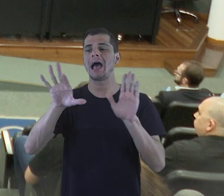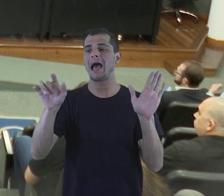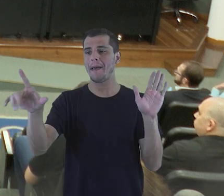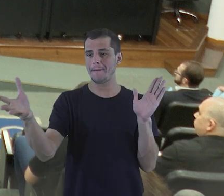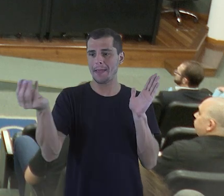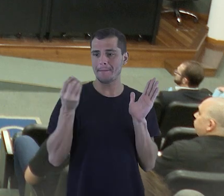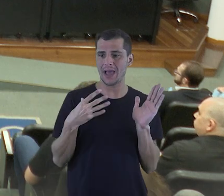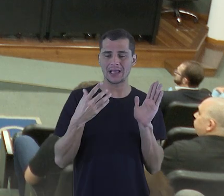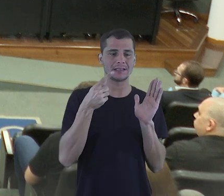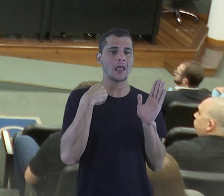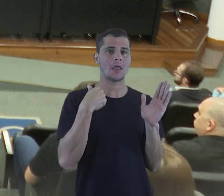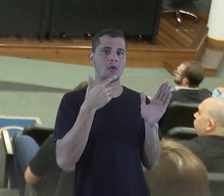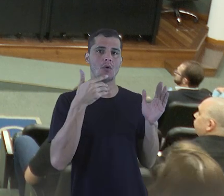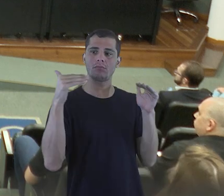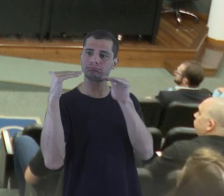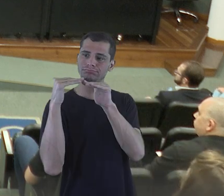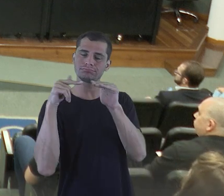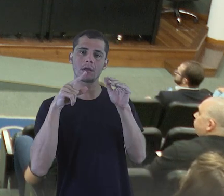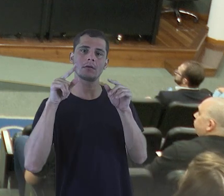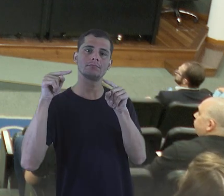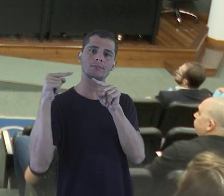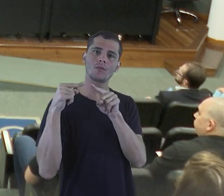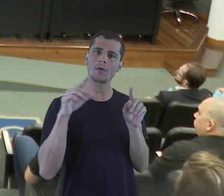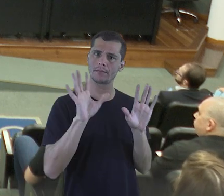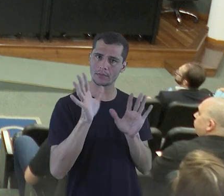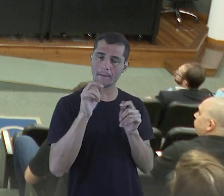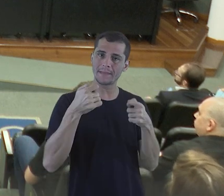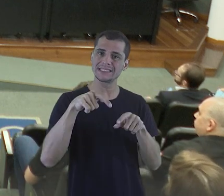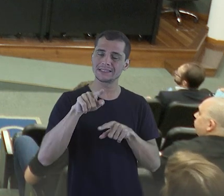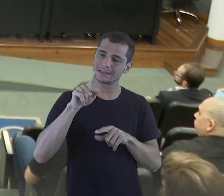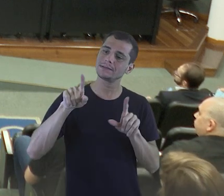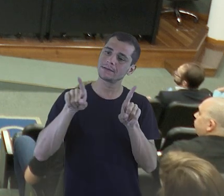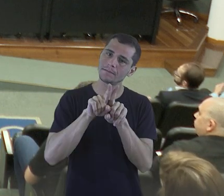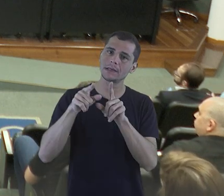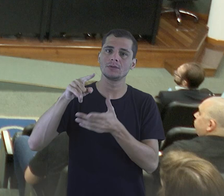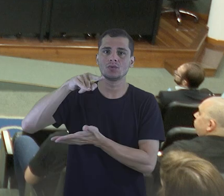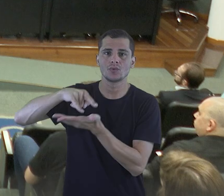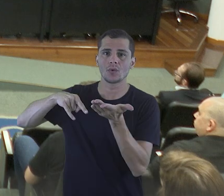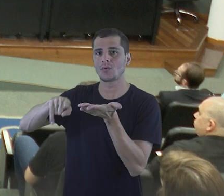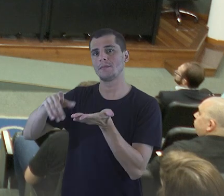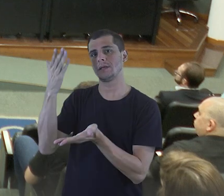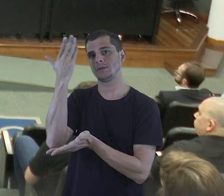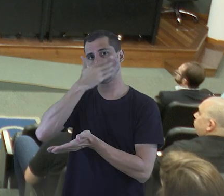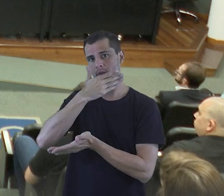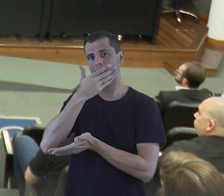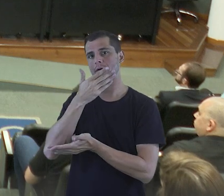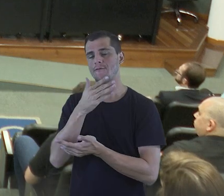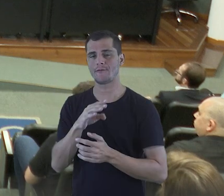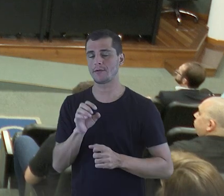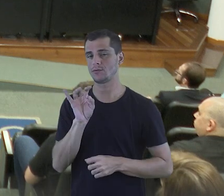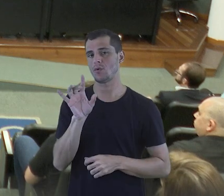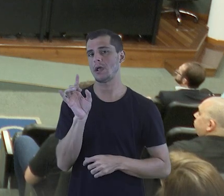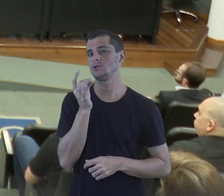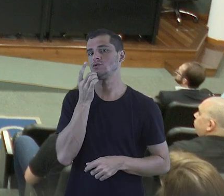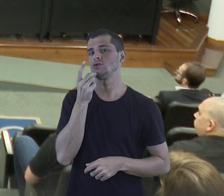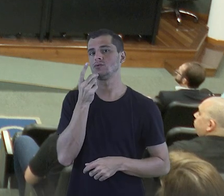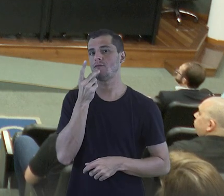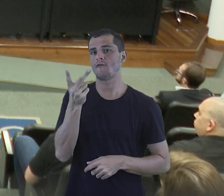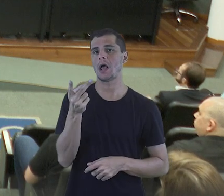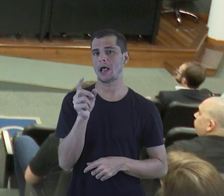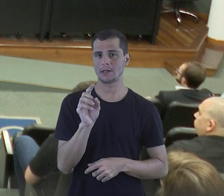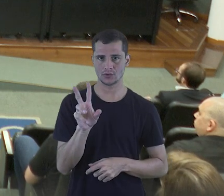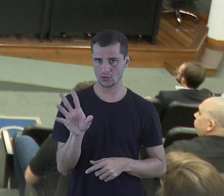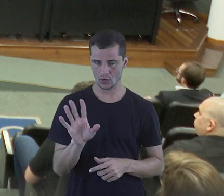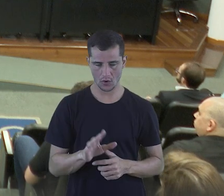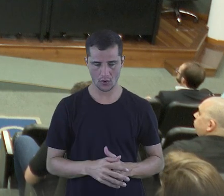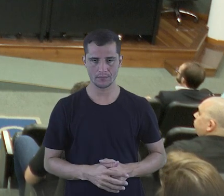ao compartilhamento que não é só é obrigação legal estou mandando estou cumprindo porque esse documento é um documento que você tem que provar